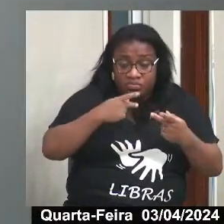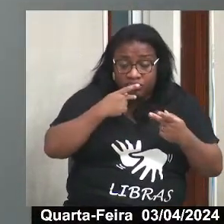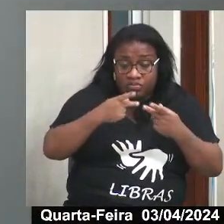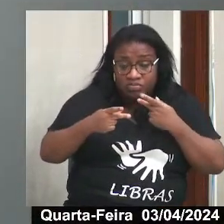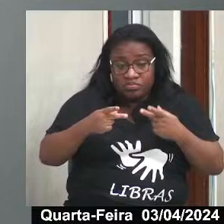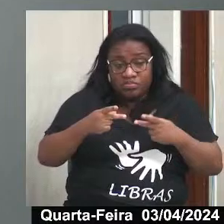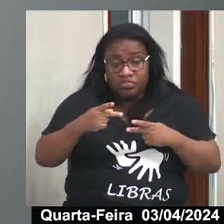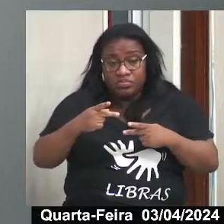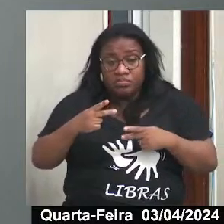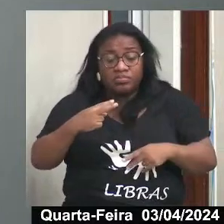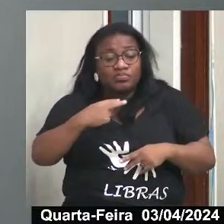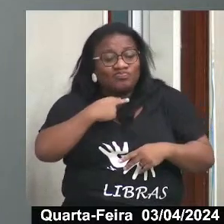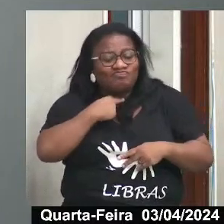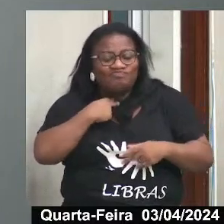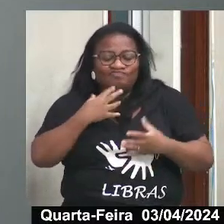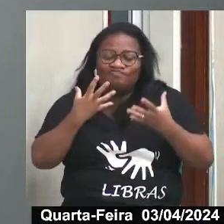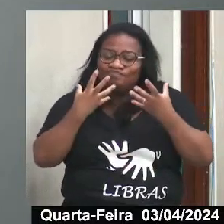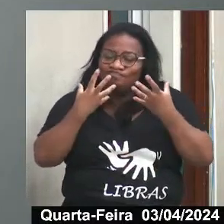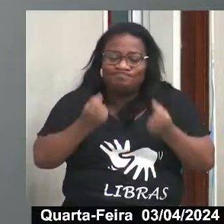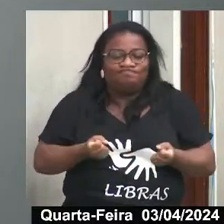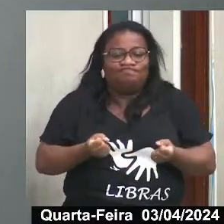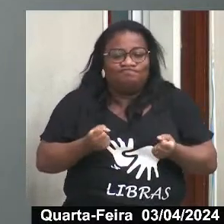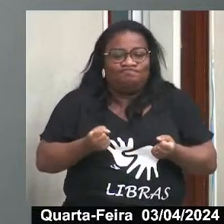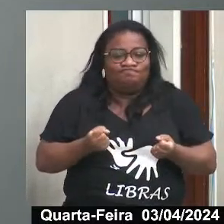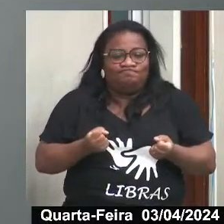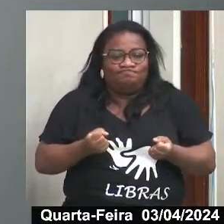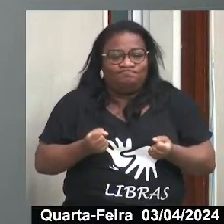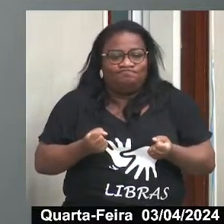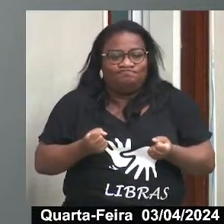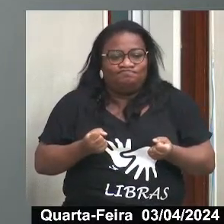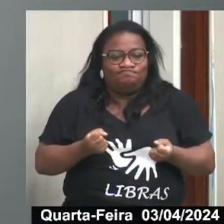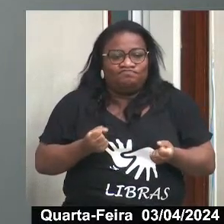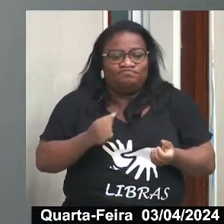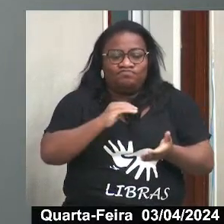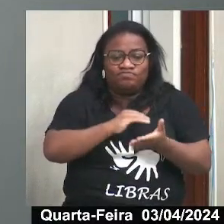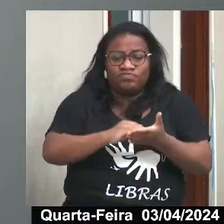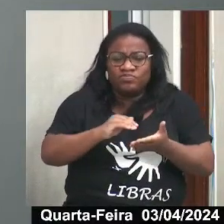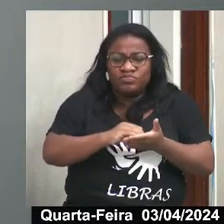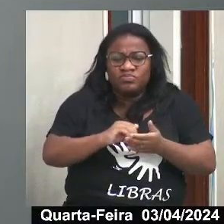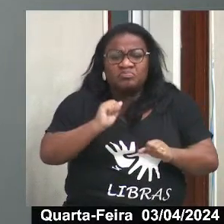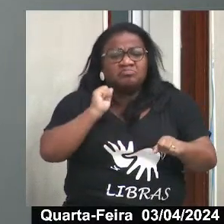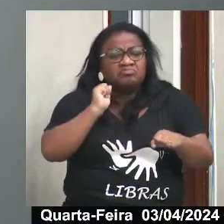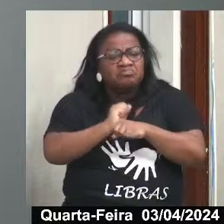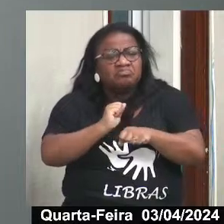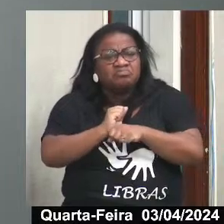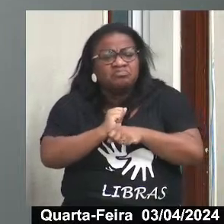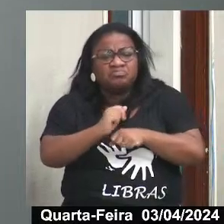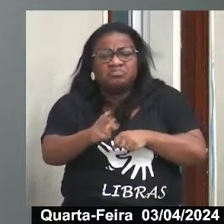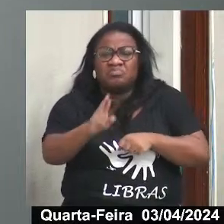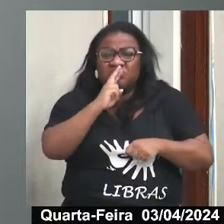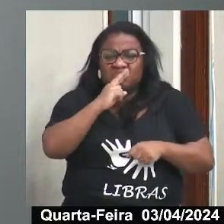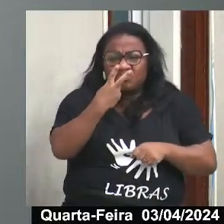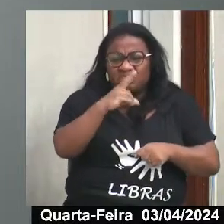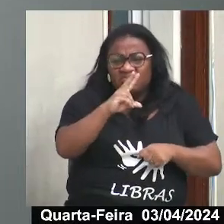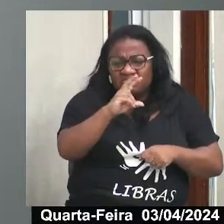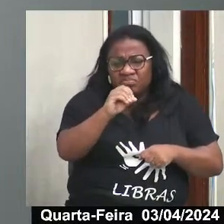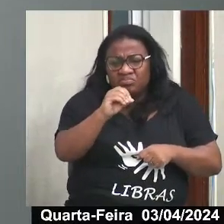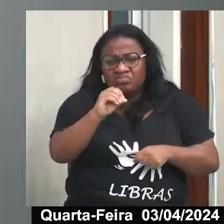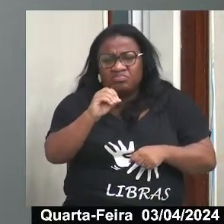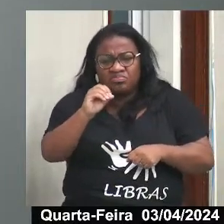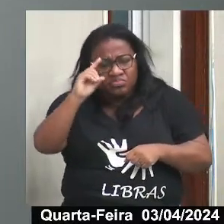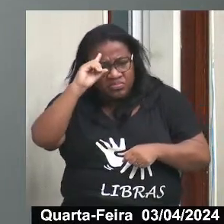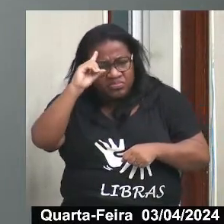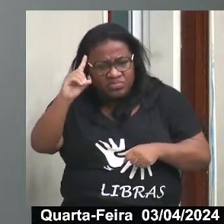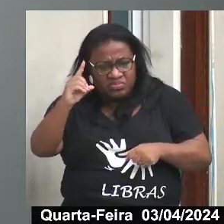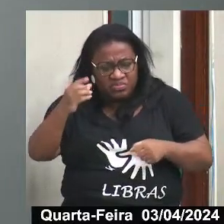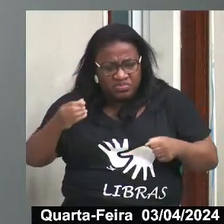aqui nessa tribuna. Mas eu não posso aceitar, secretário, que esperar a resposta de 20 dias e